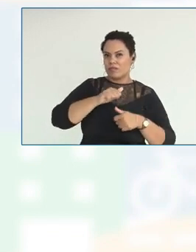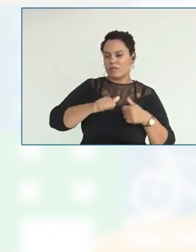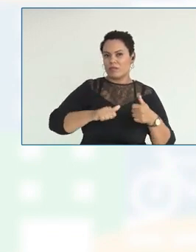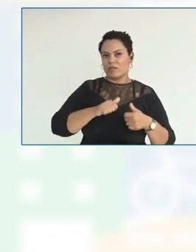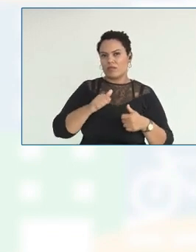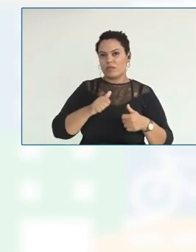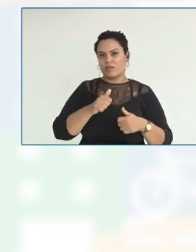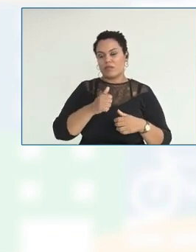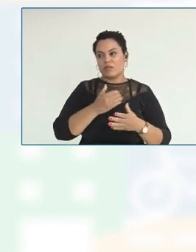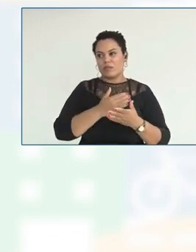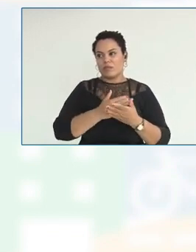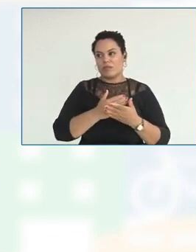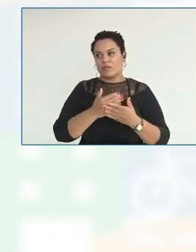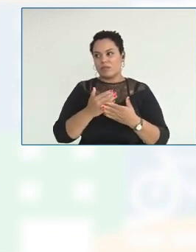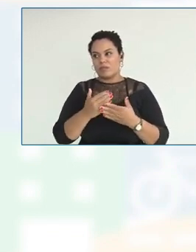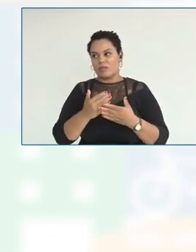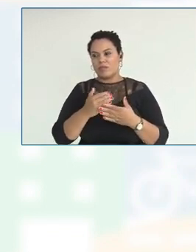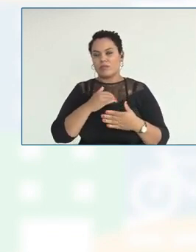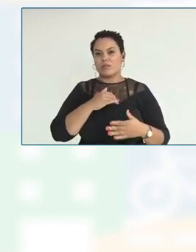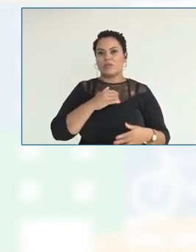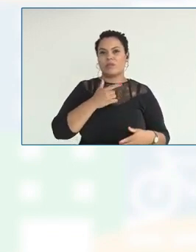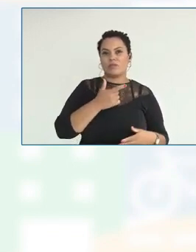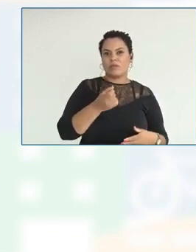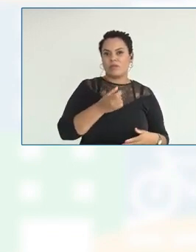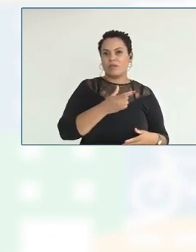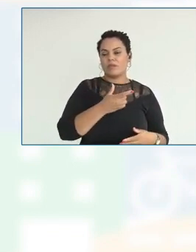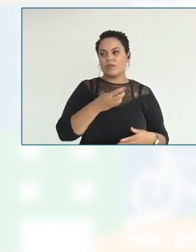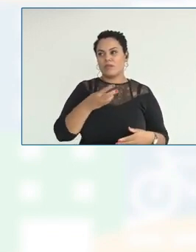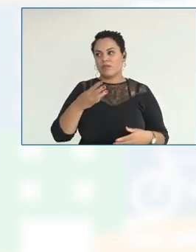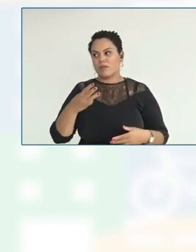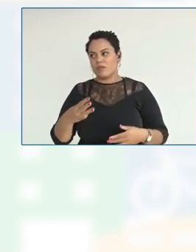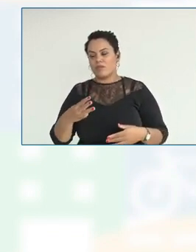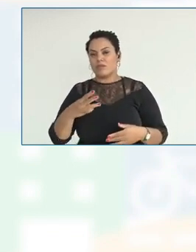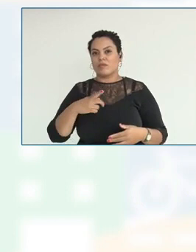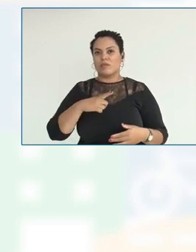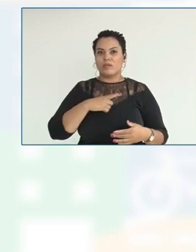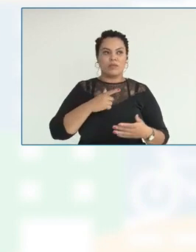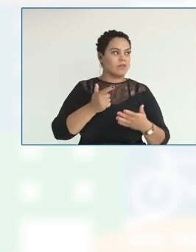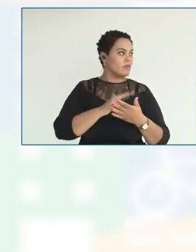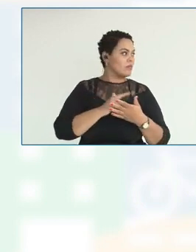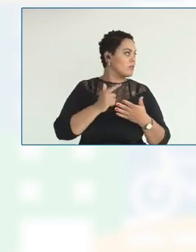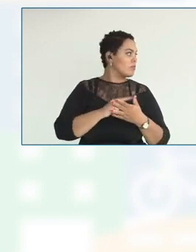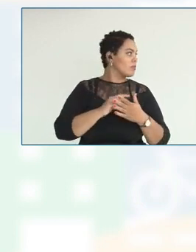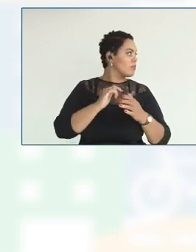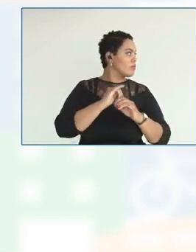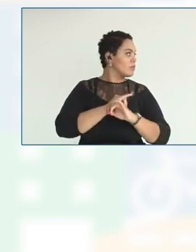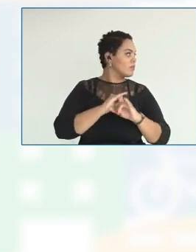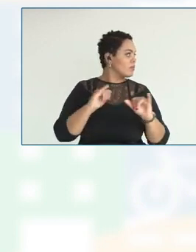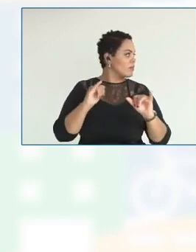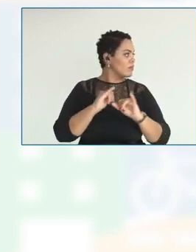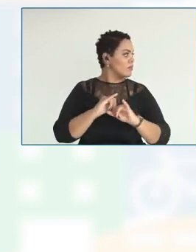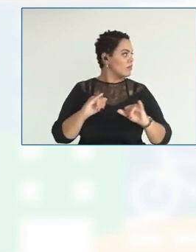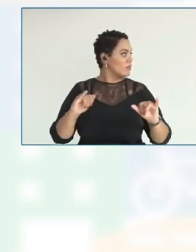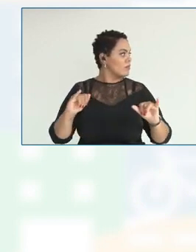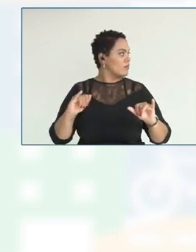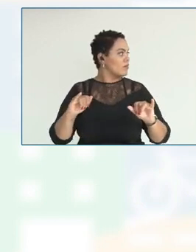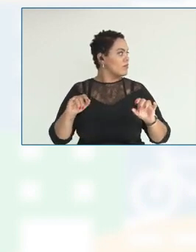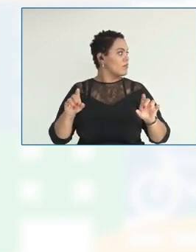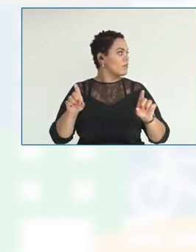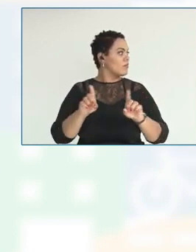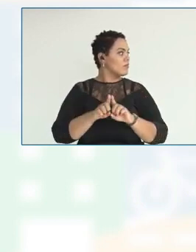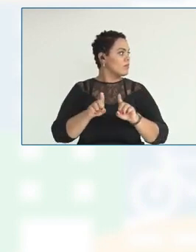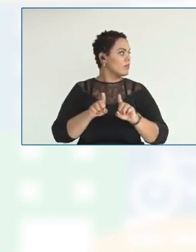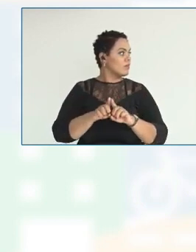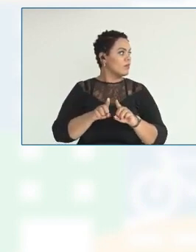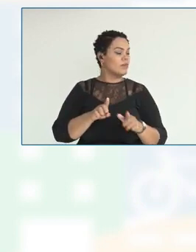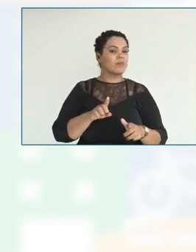gente pretende divulgar a segunda edição do Manual de Vigilância das Intoxicações. A gente também vai publicar a segunda